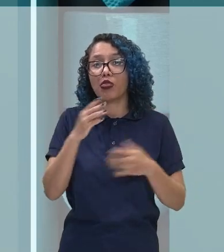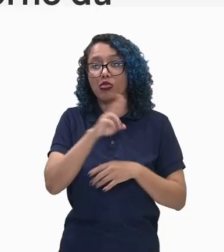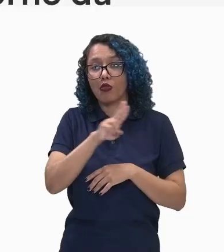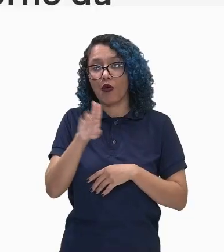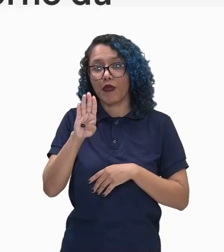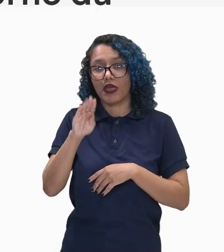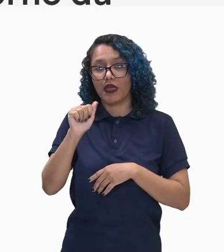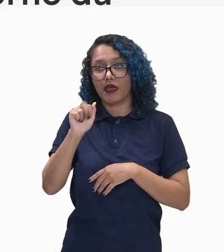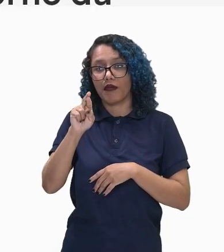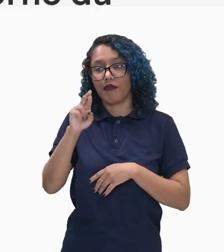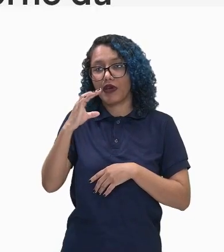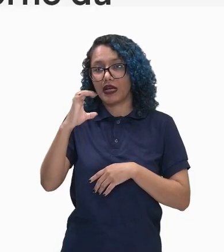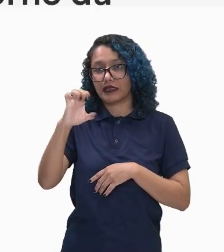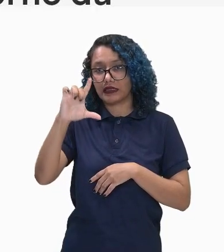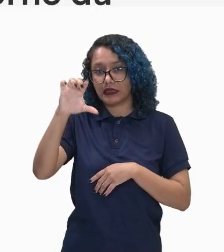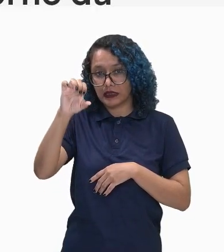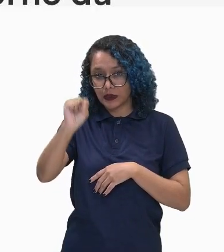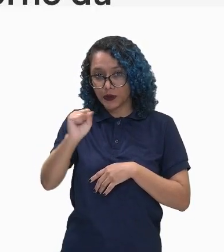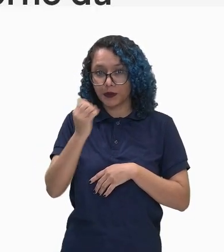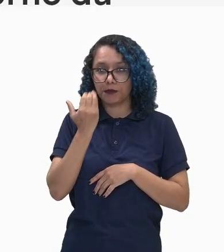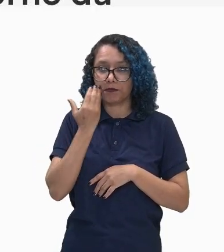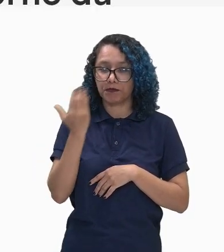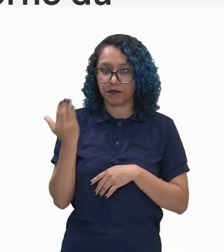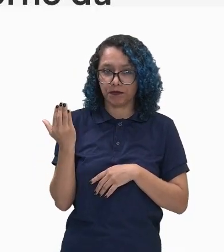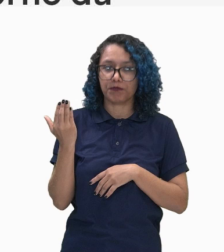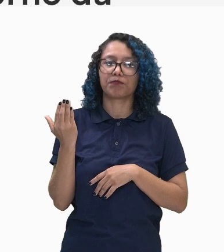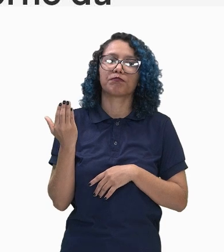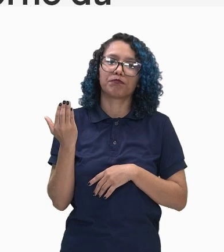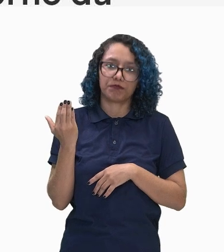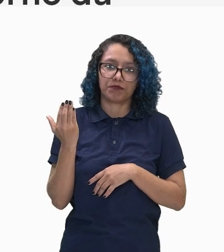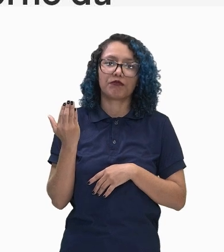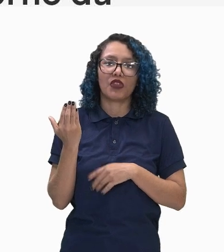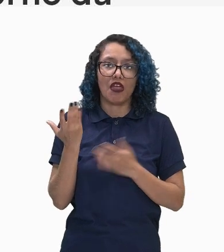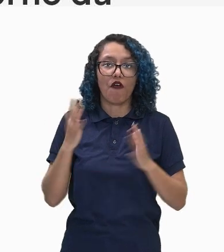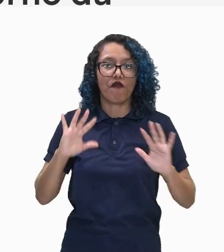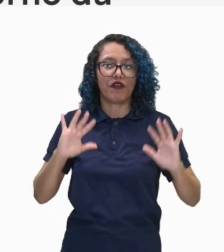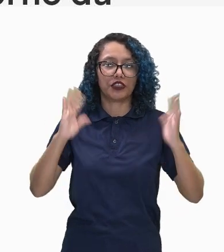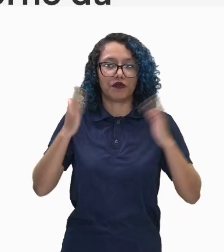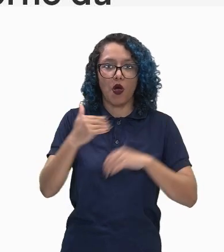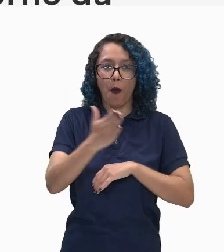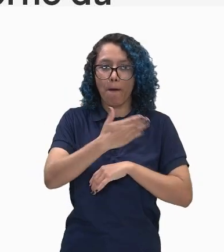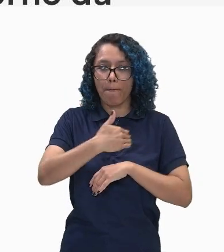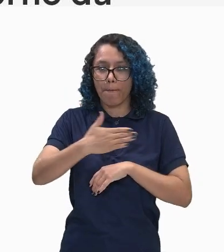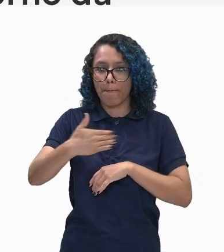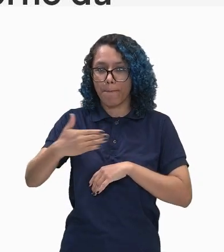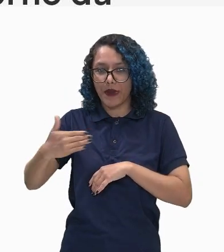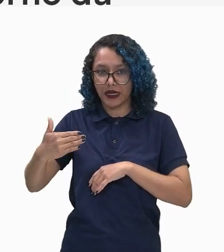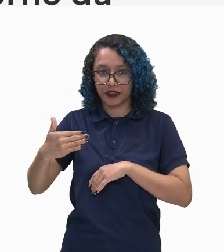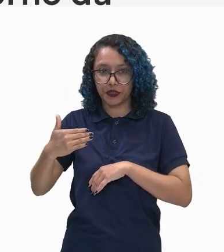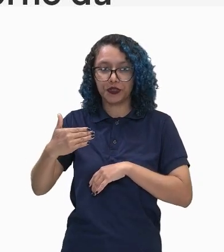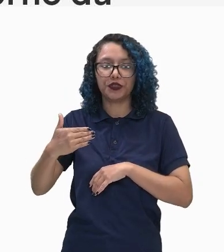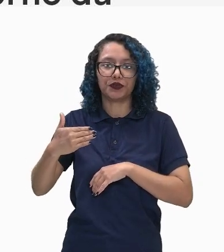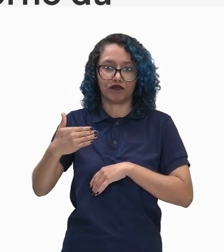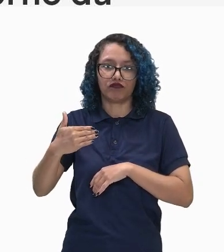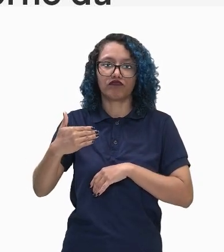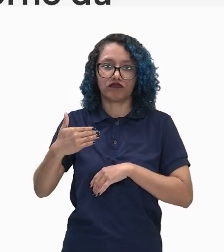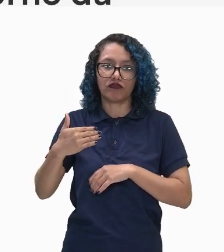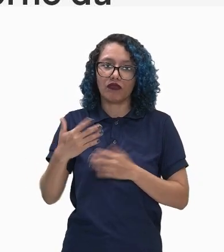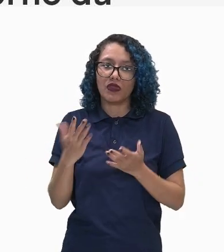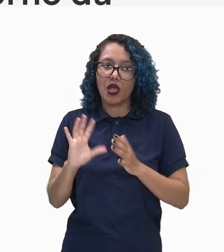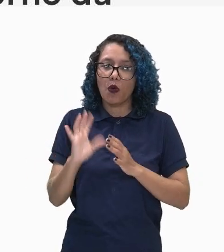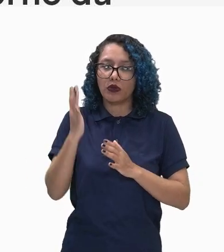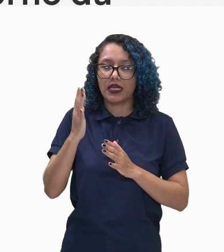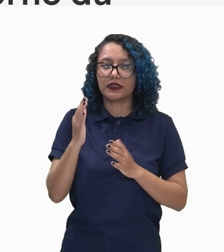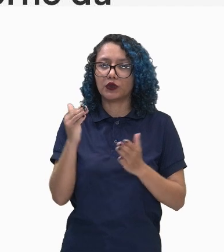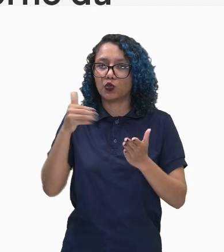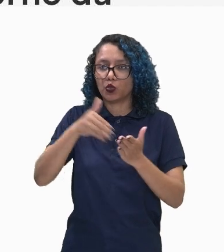Barcelos. Vamos lá? Então, Barcelos, o Festival do Peixe Ornamental de Barcelos, que acontece no último final de